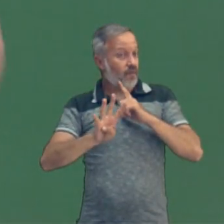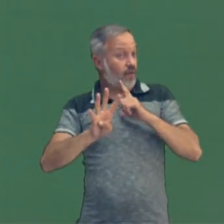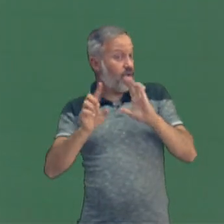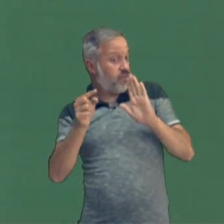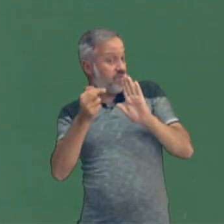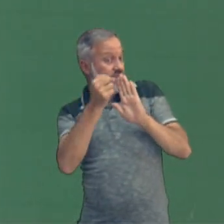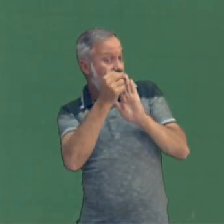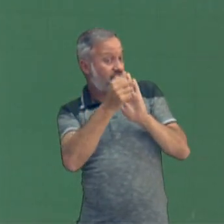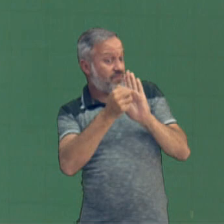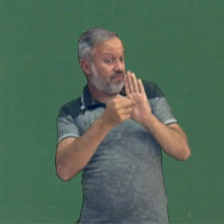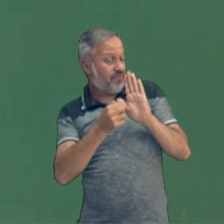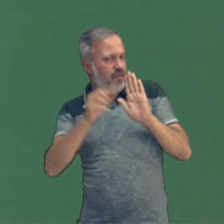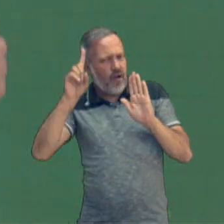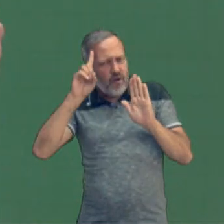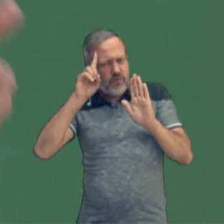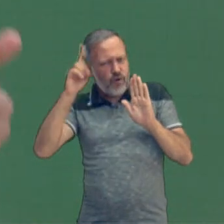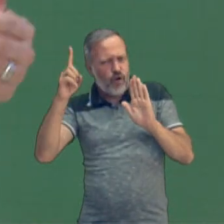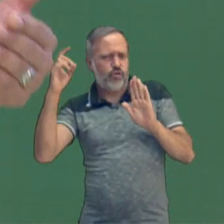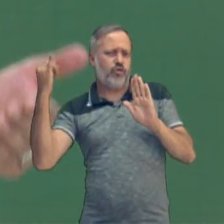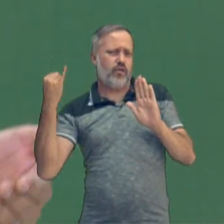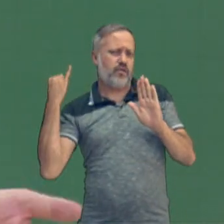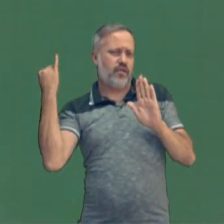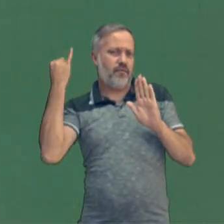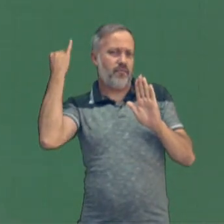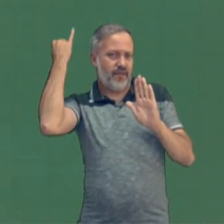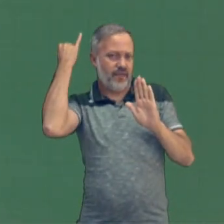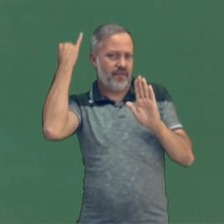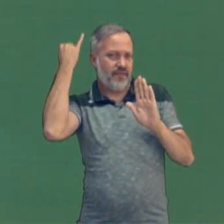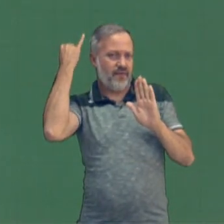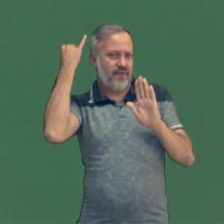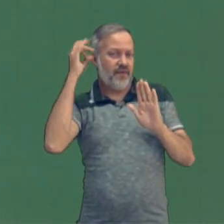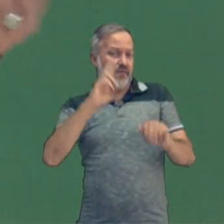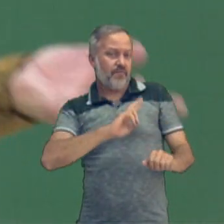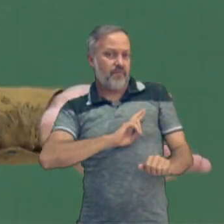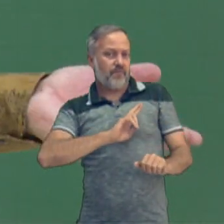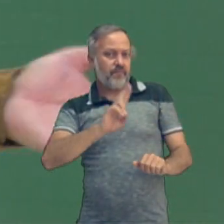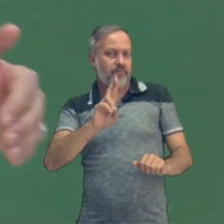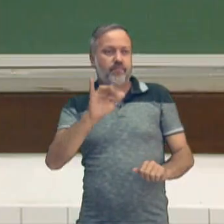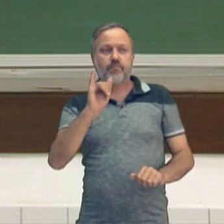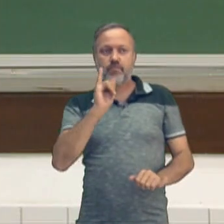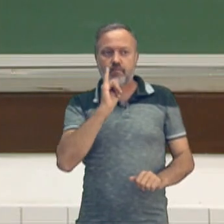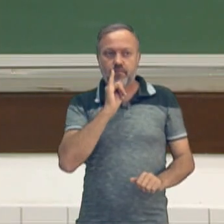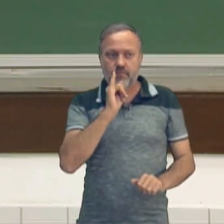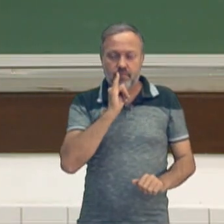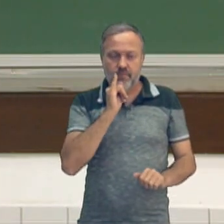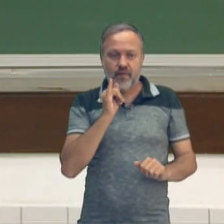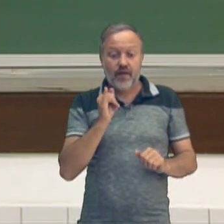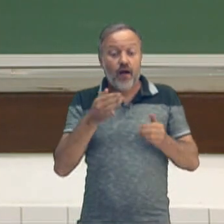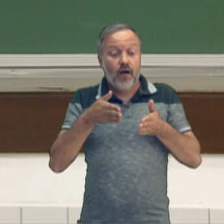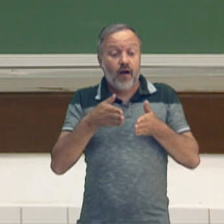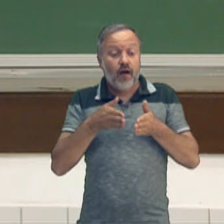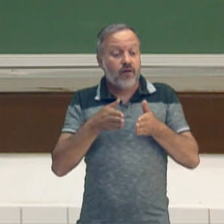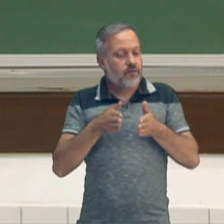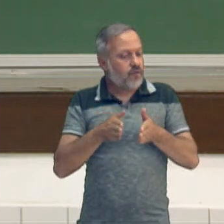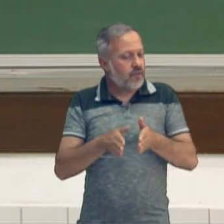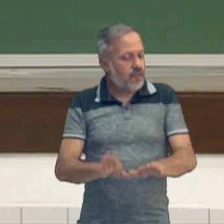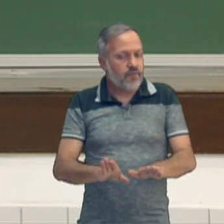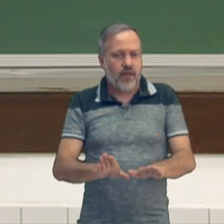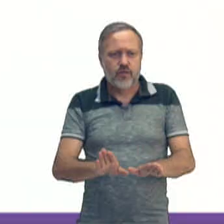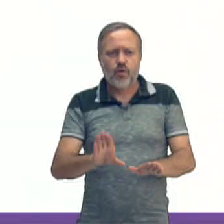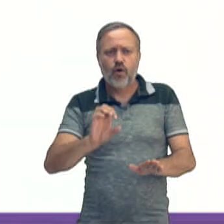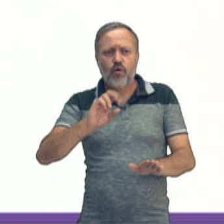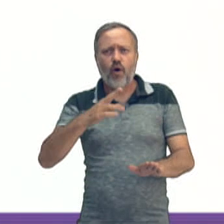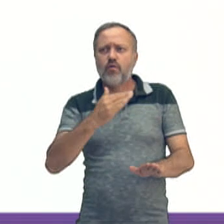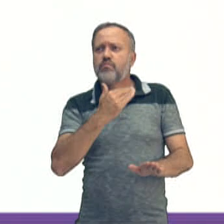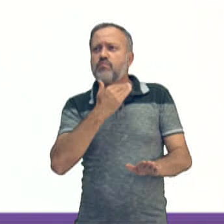as datas comemorativas de caráter religioso, como, por exemplo, o nascimento ou morte de um líder,